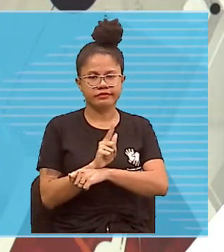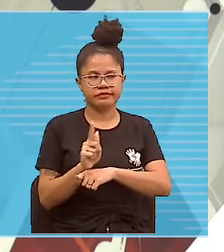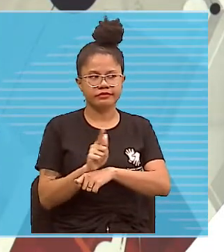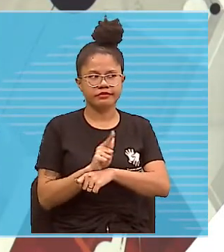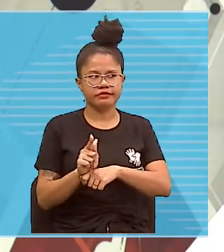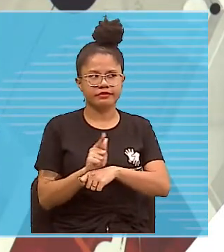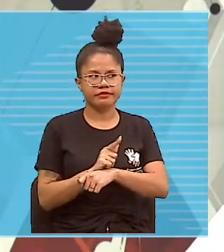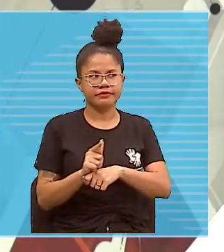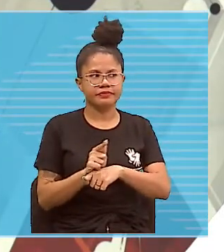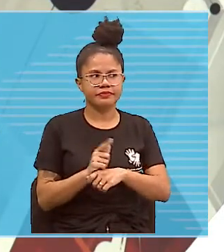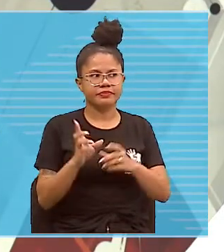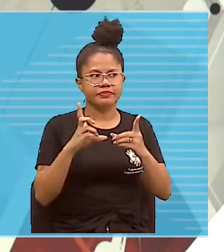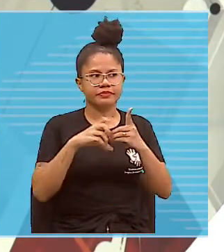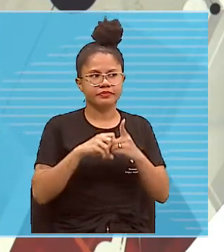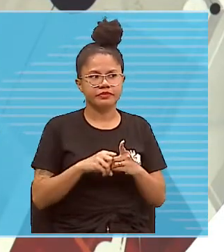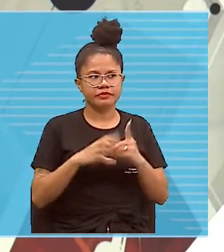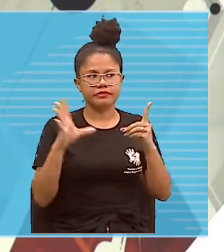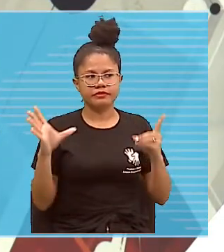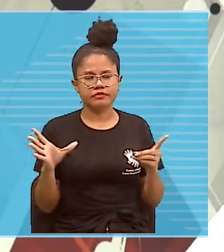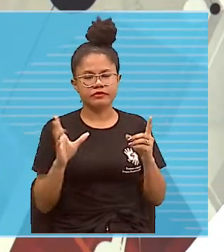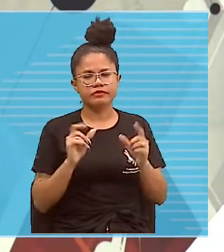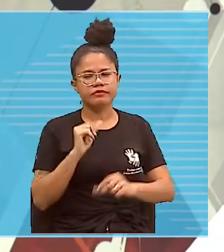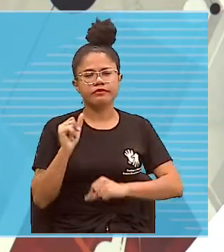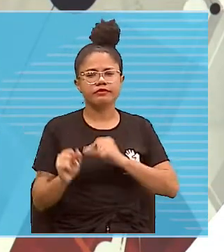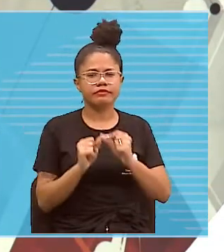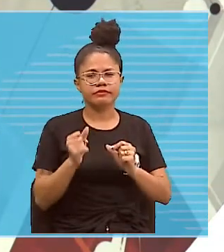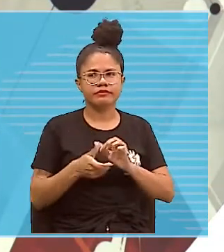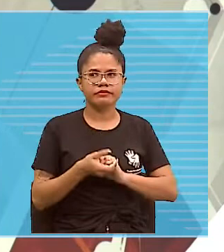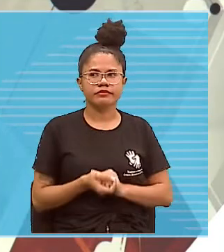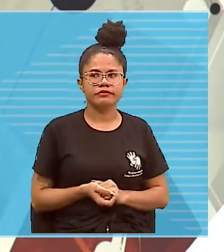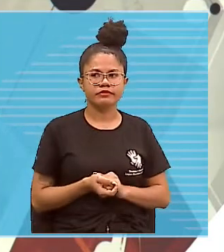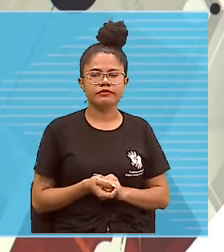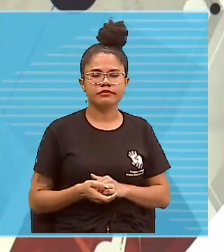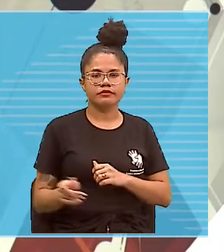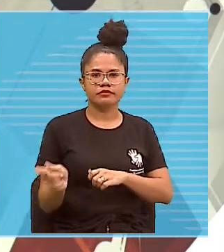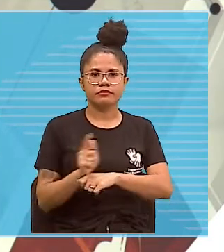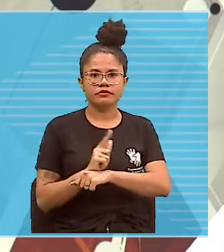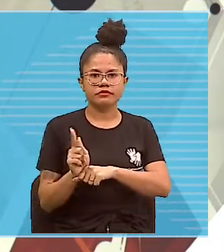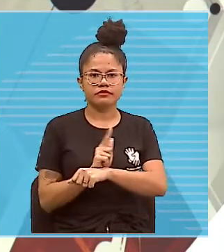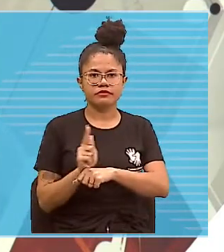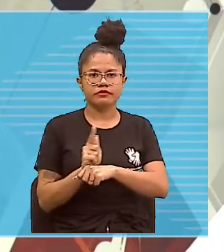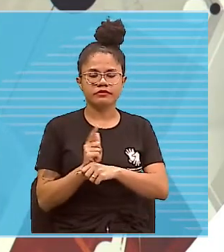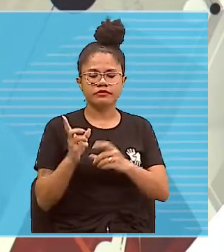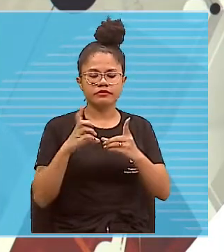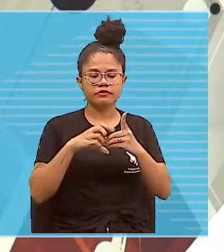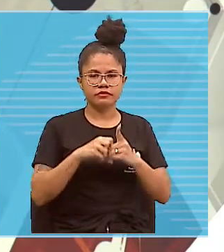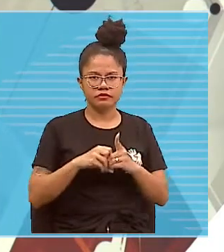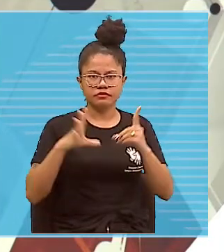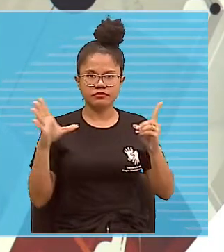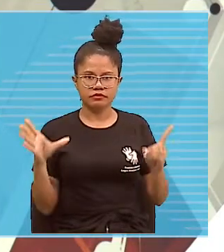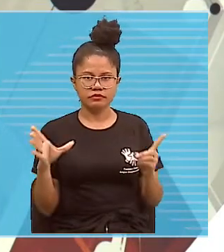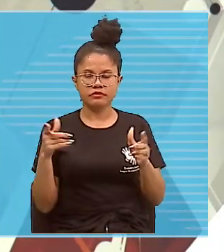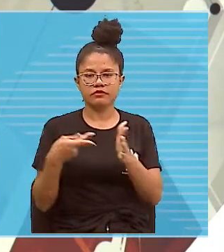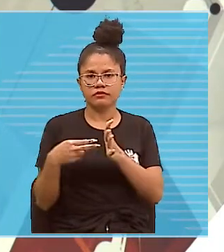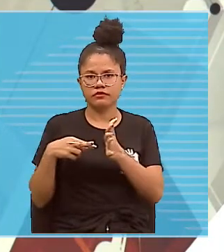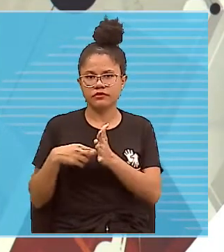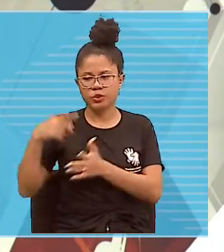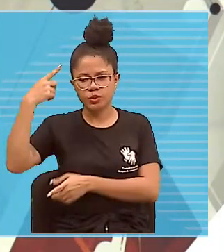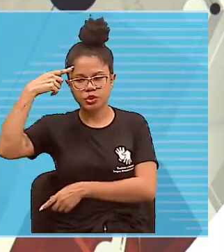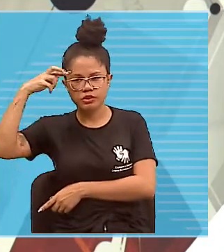que é uma gestão democrática, psicóloga? Gestão democrática é quando o gestor, né, na figura do